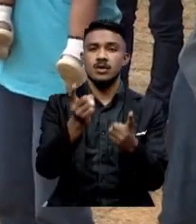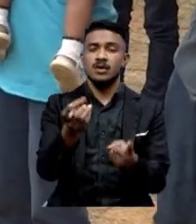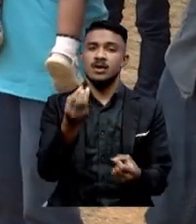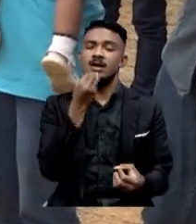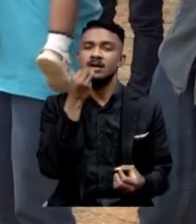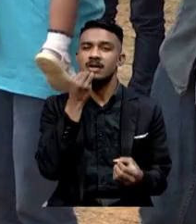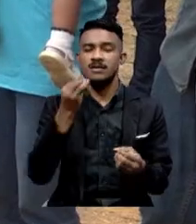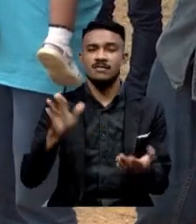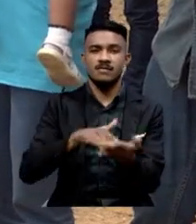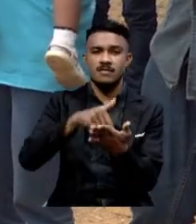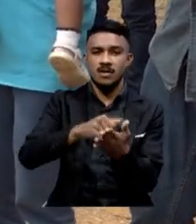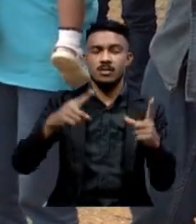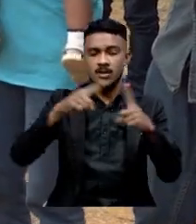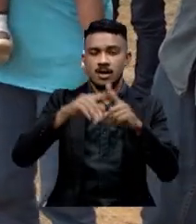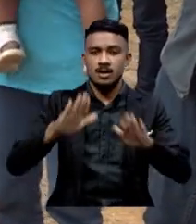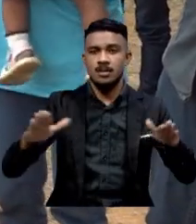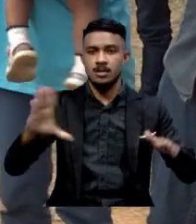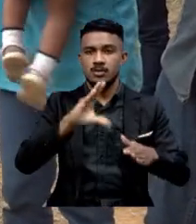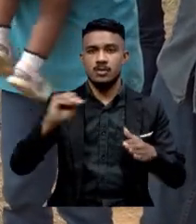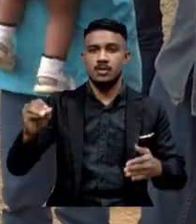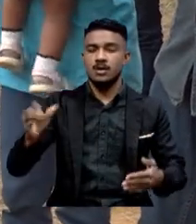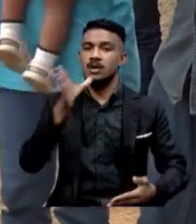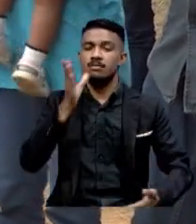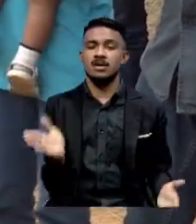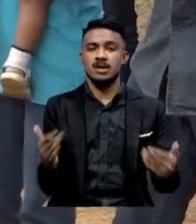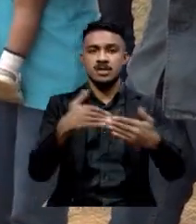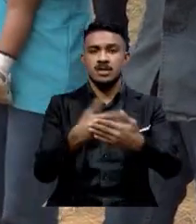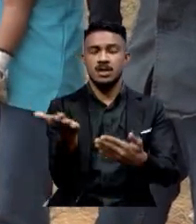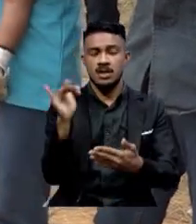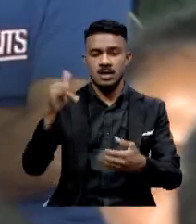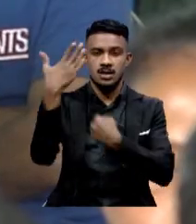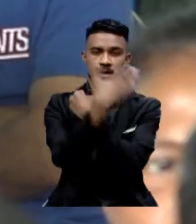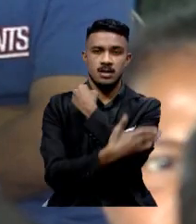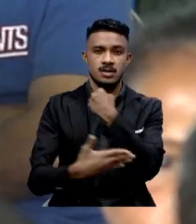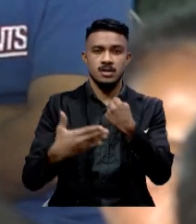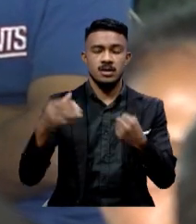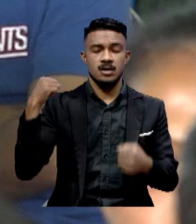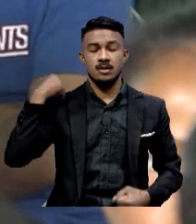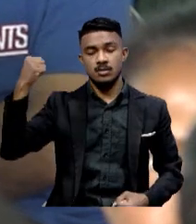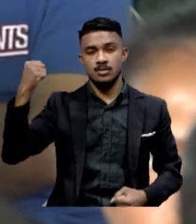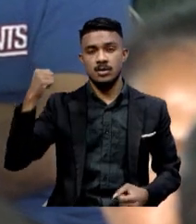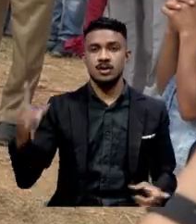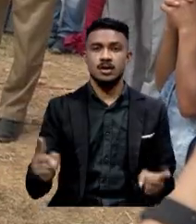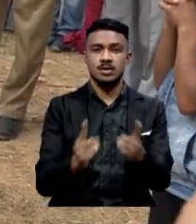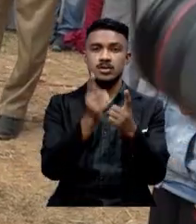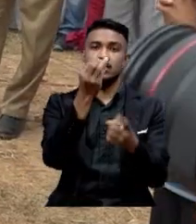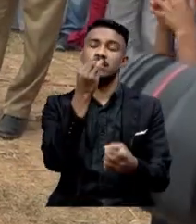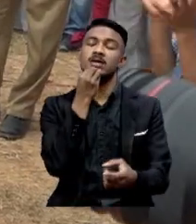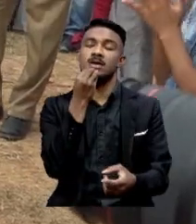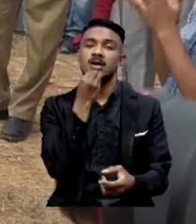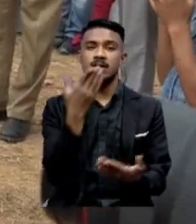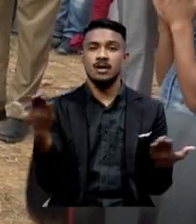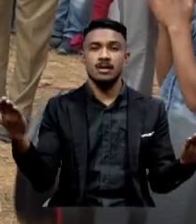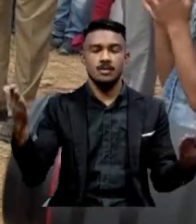balabare, noína em Sinduacira e Arailara. Chefe Estado da TT, campanha contra a subnutrição, campanha e de